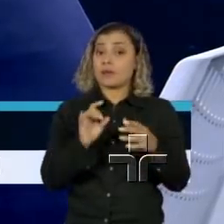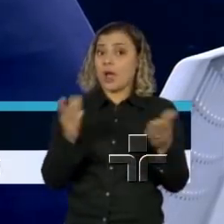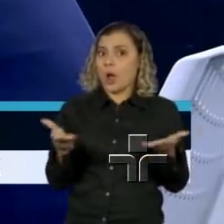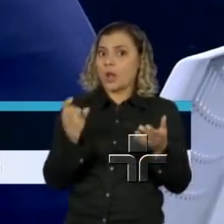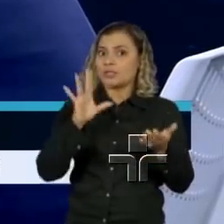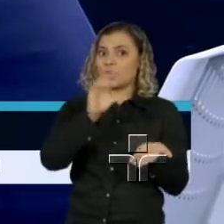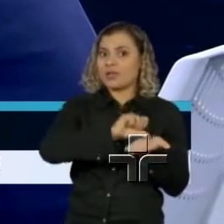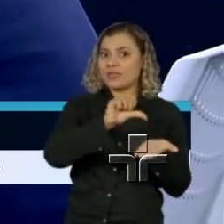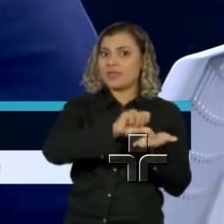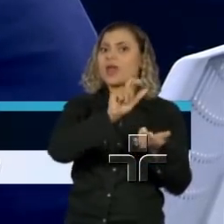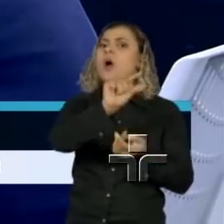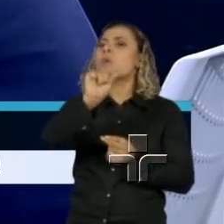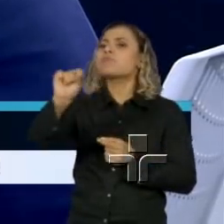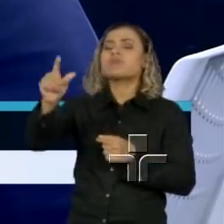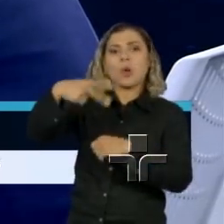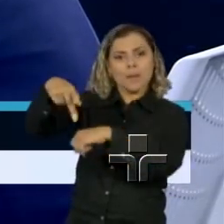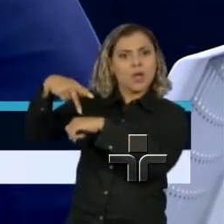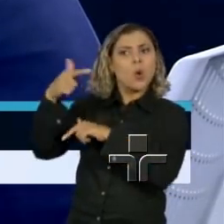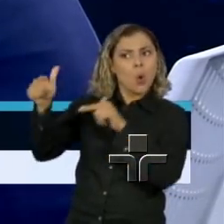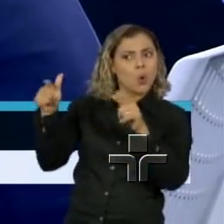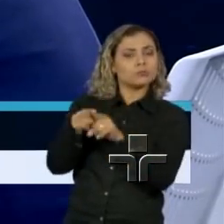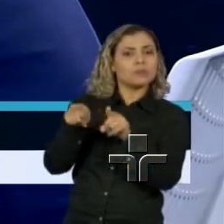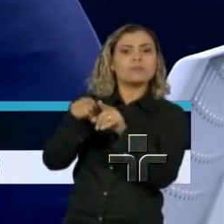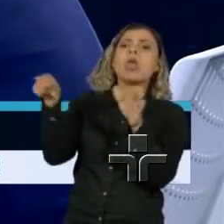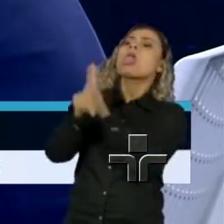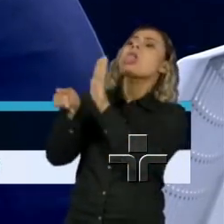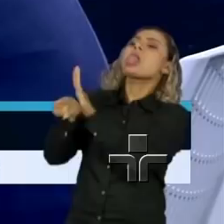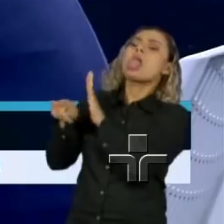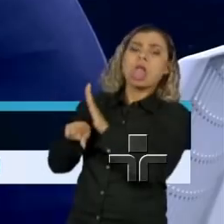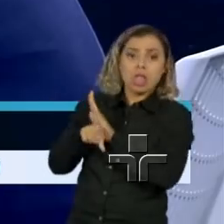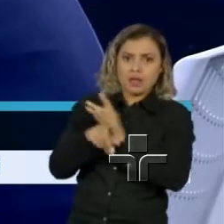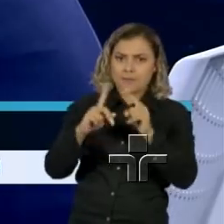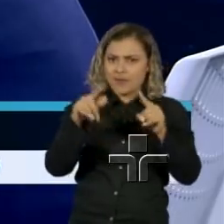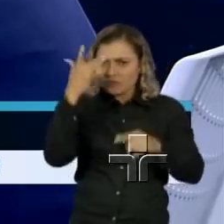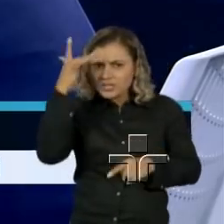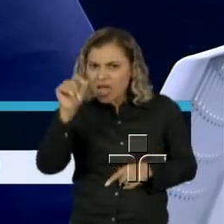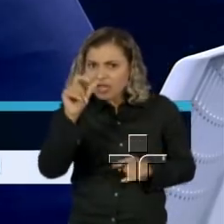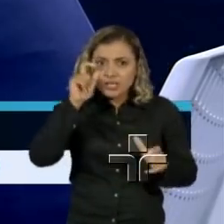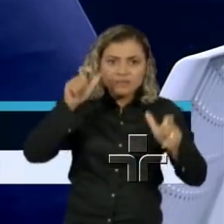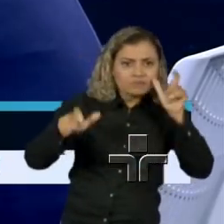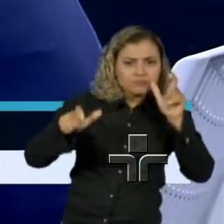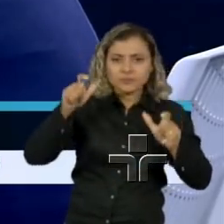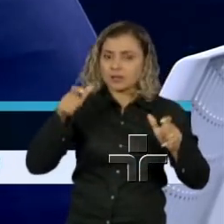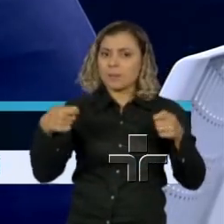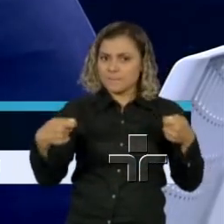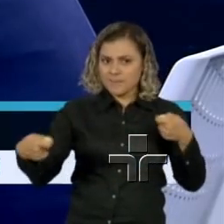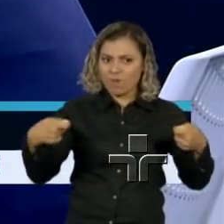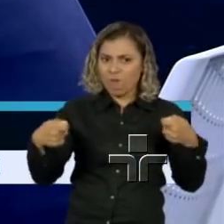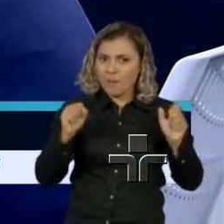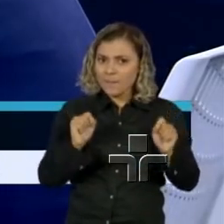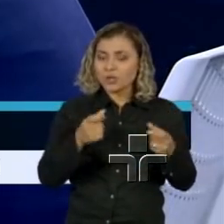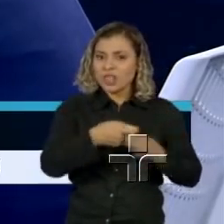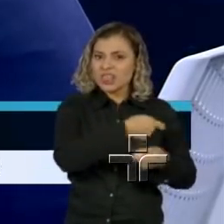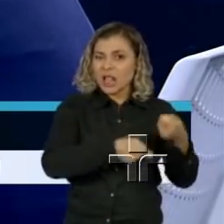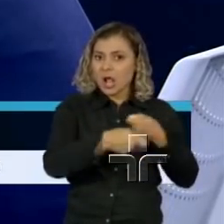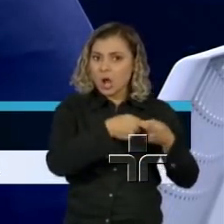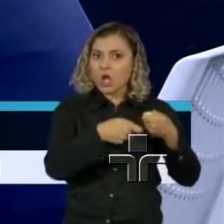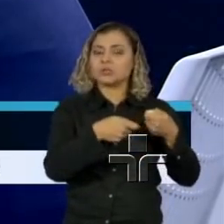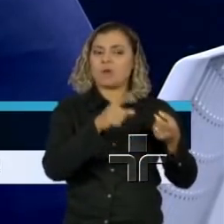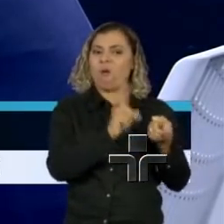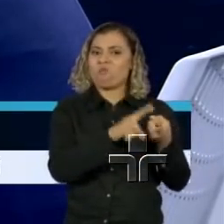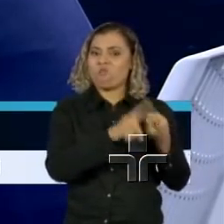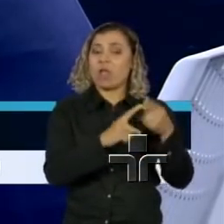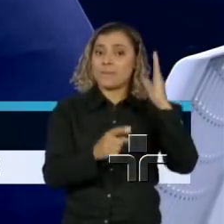Irã fez isso com outros países. Você vê risco de essa contrariedade de Teherã se transformar em retaliação nos negócios entre os dois